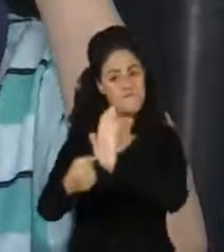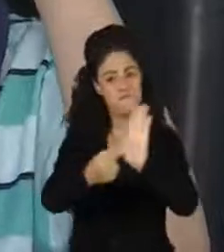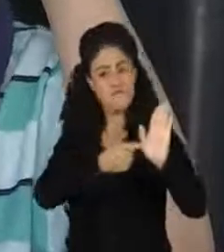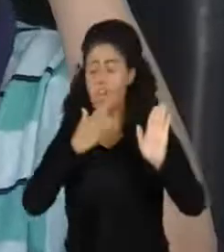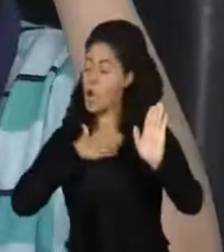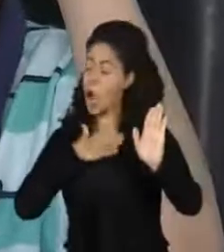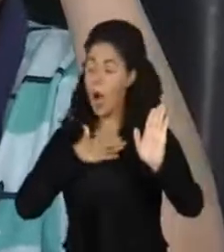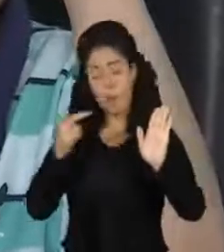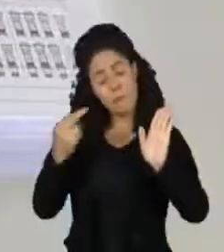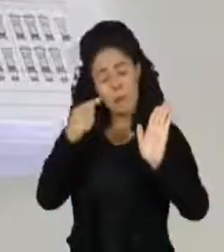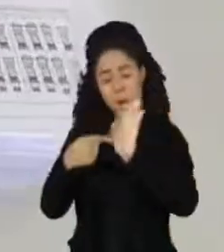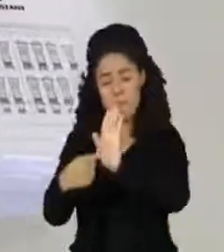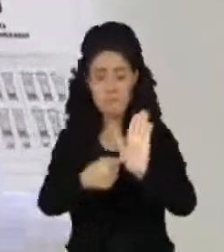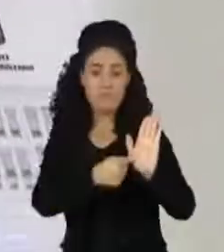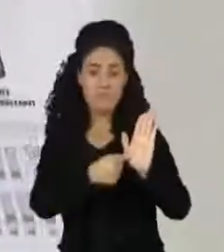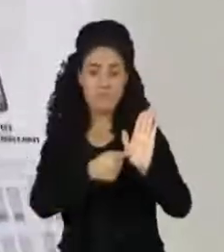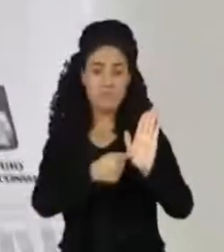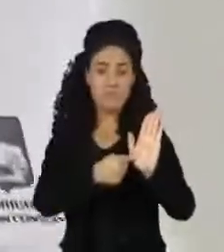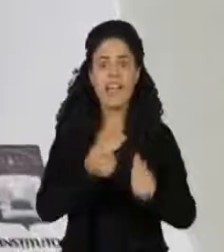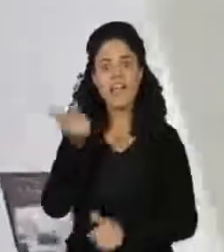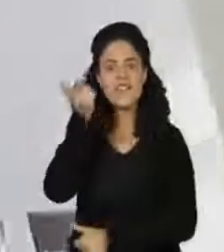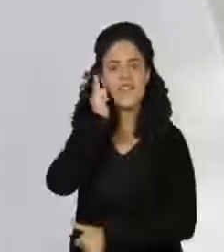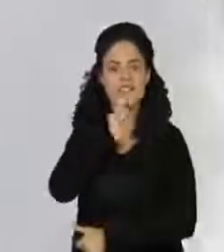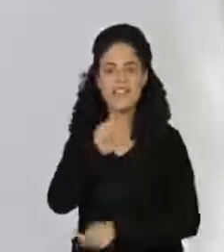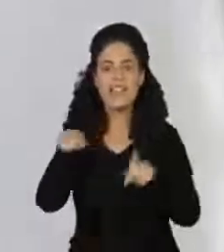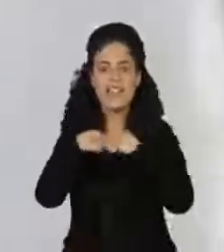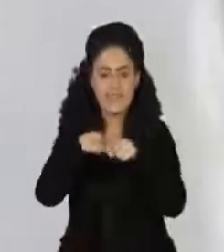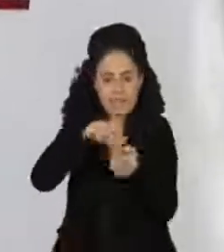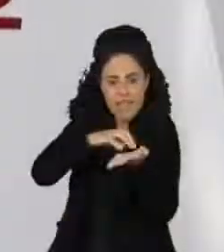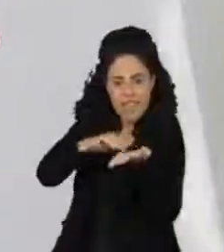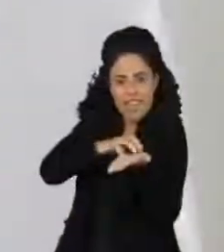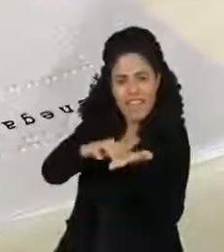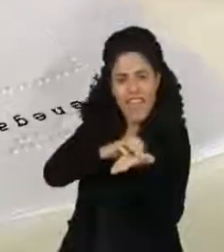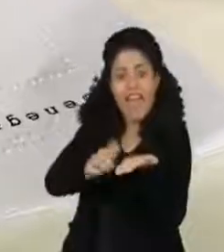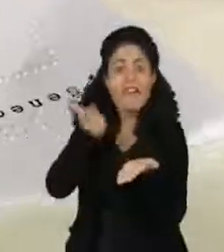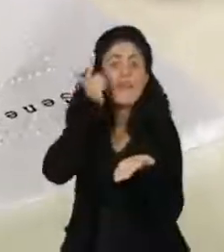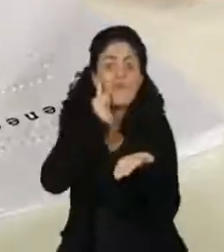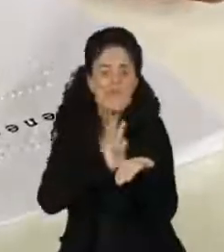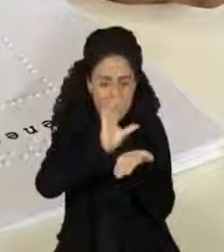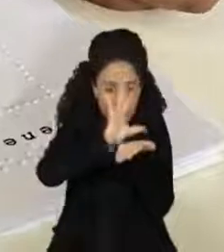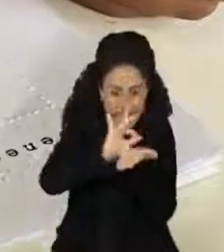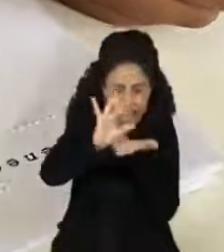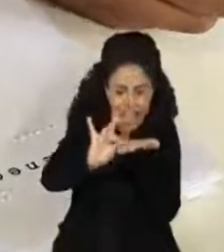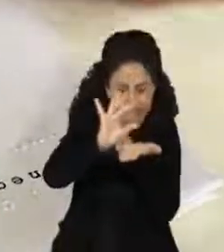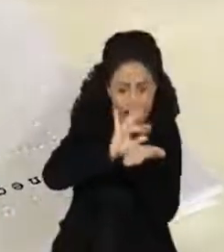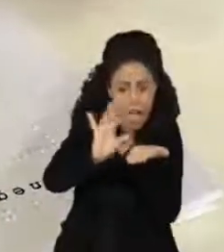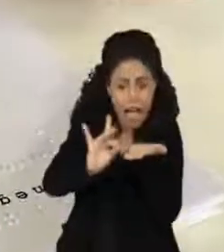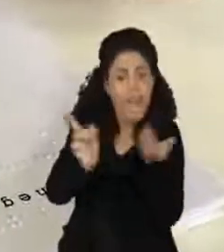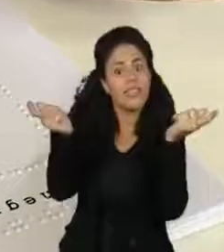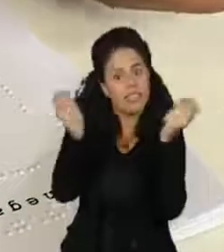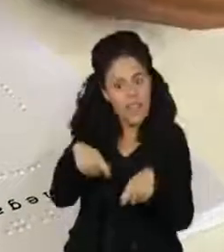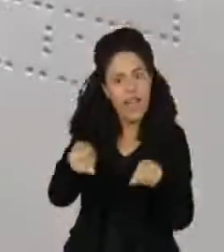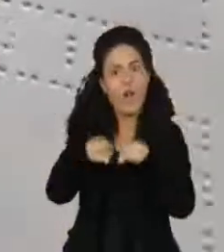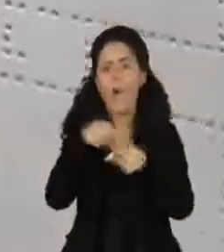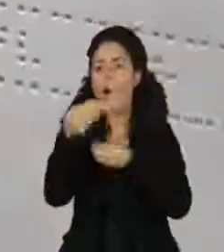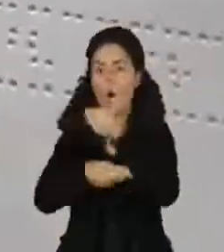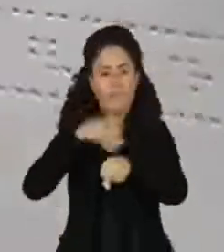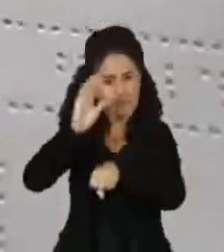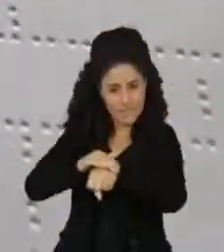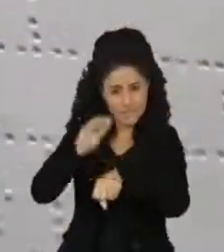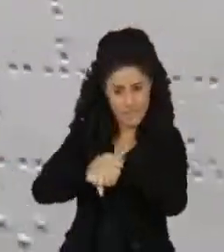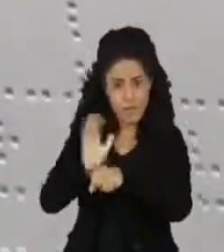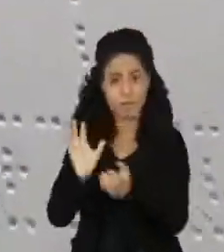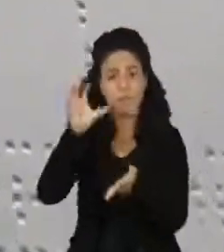meu álbum! O álbum com referências em braille, onde as figurinhas podem ser coladas, foi feito pelo